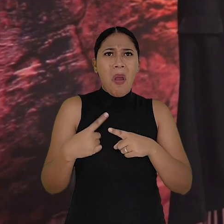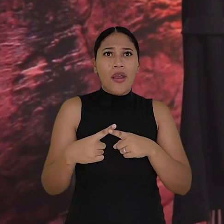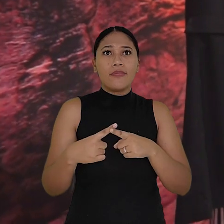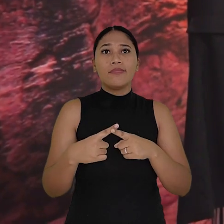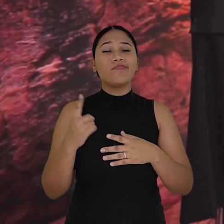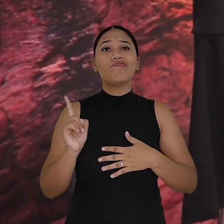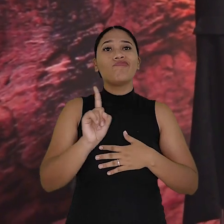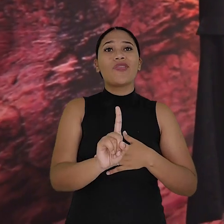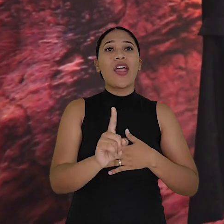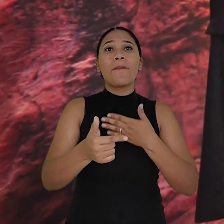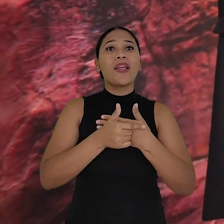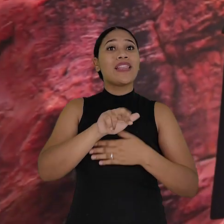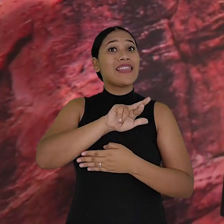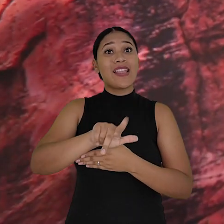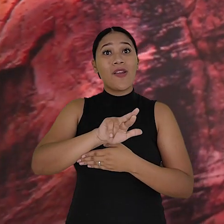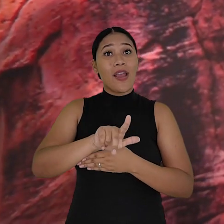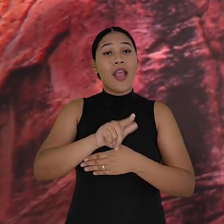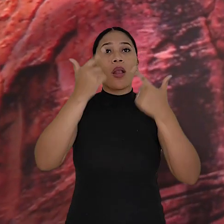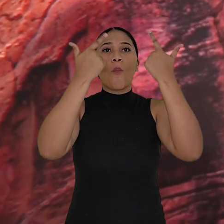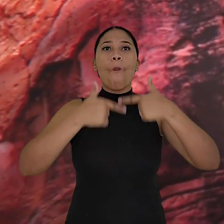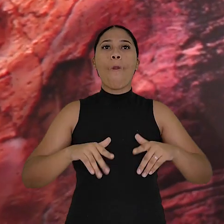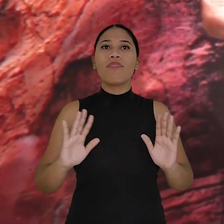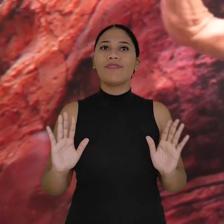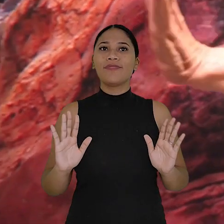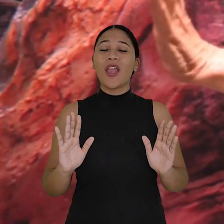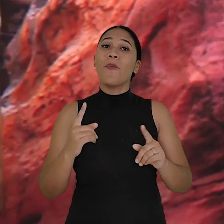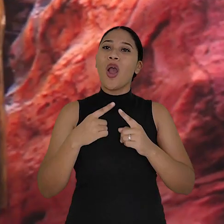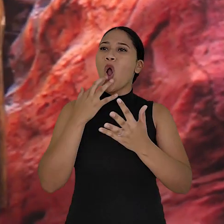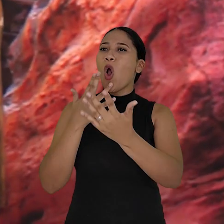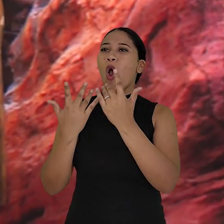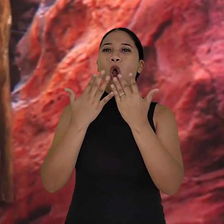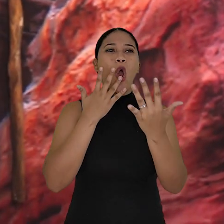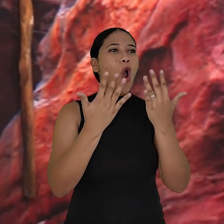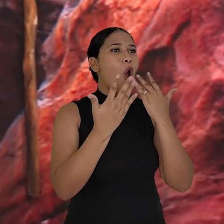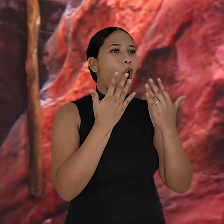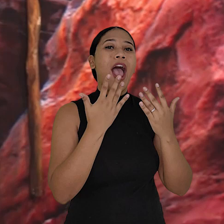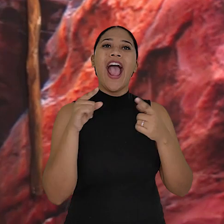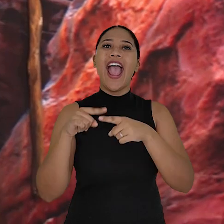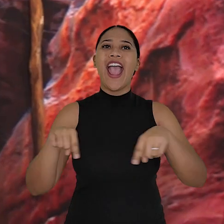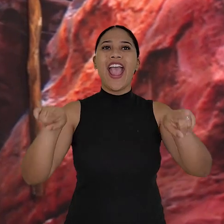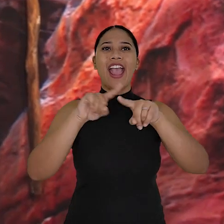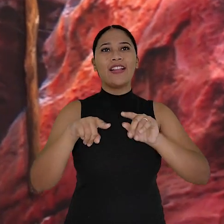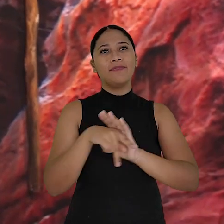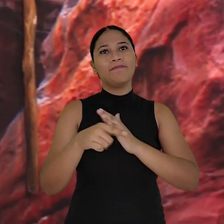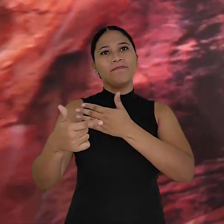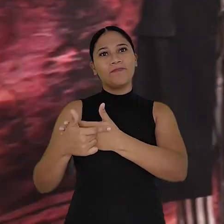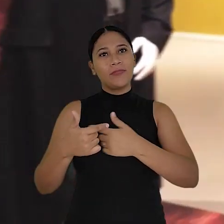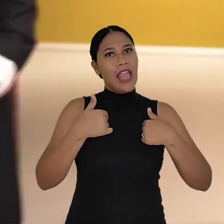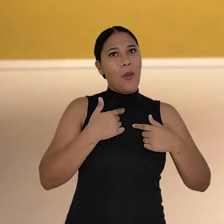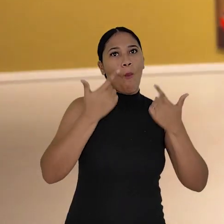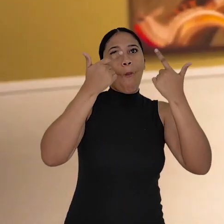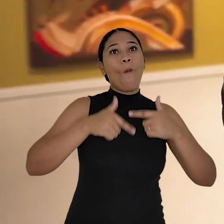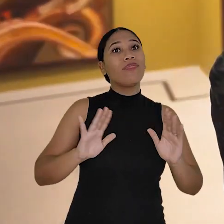da história. Então ele é uma cor neutra, porque os outros são coloridos que estão contando a história. E